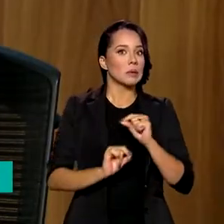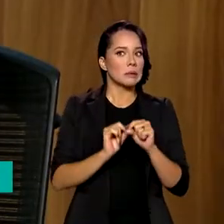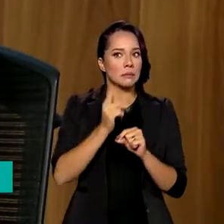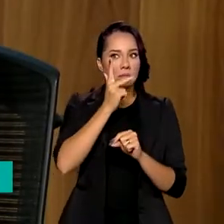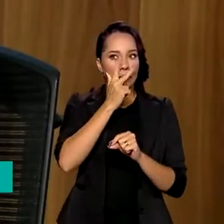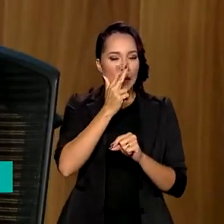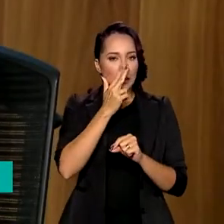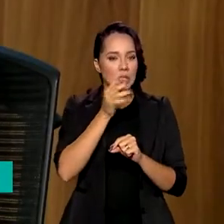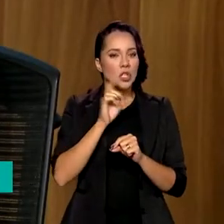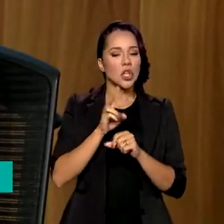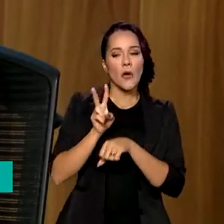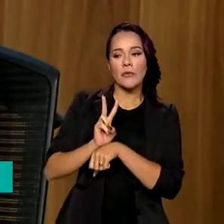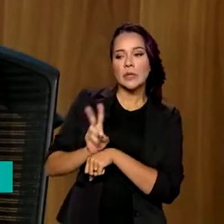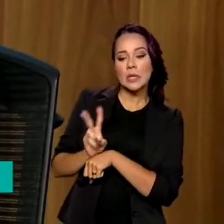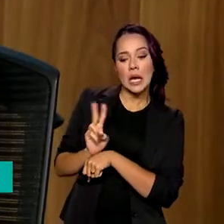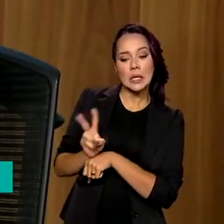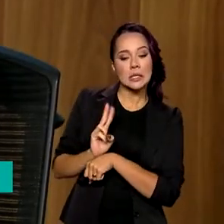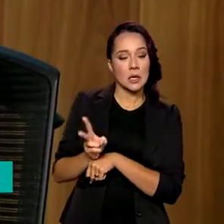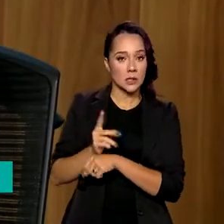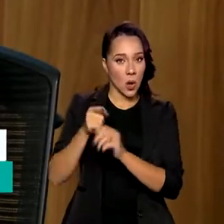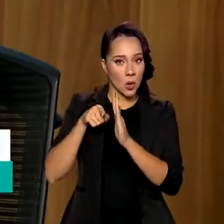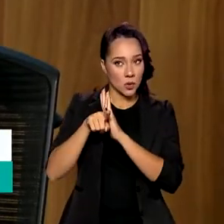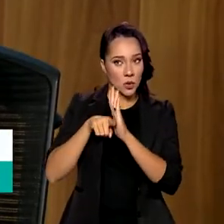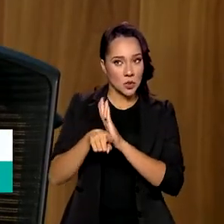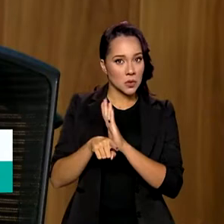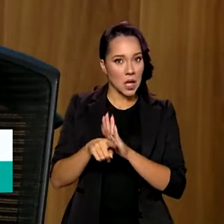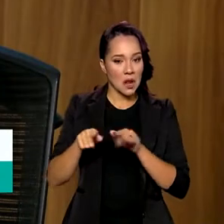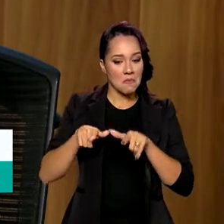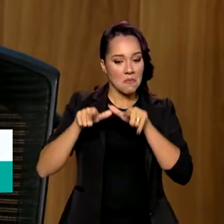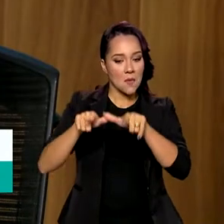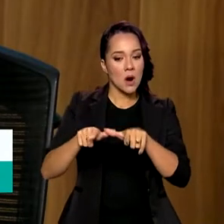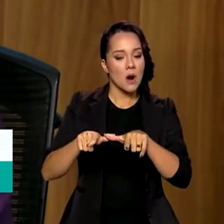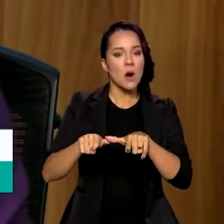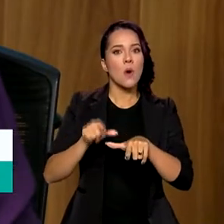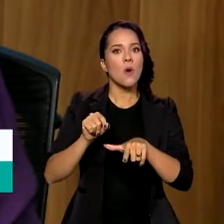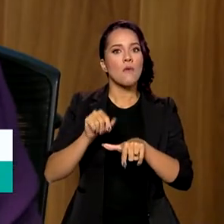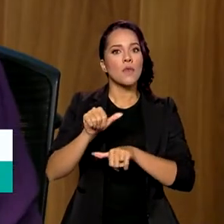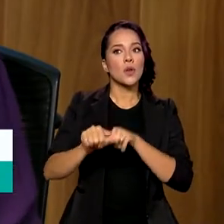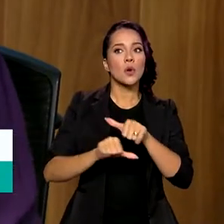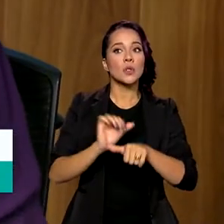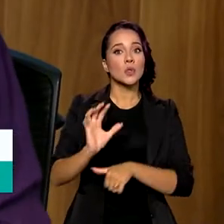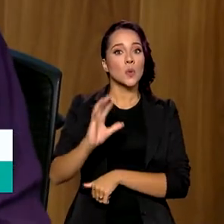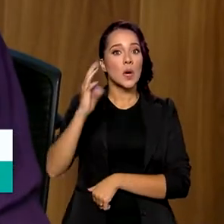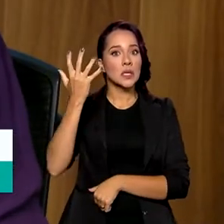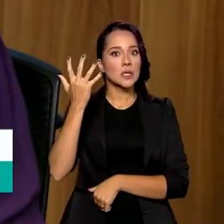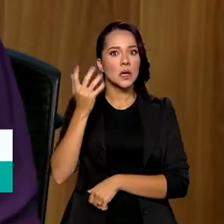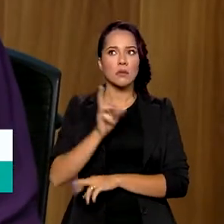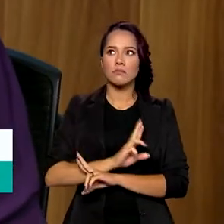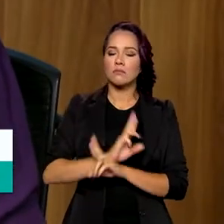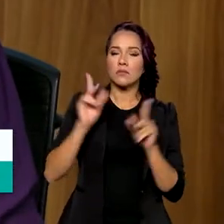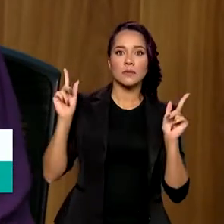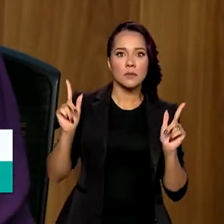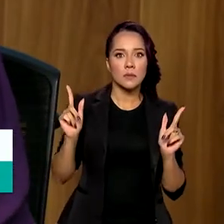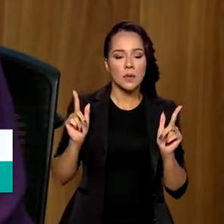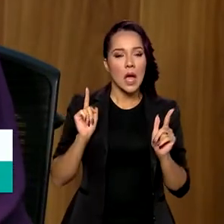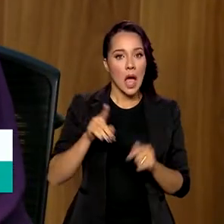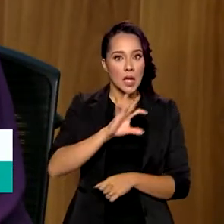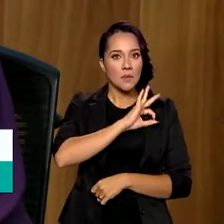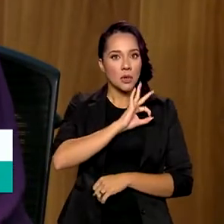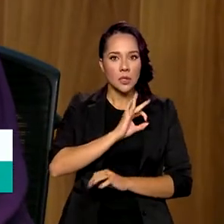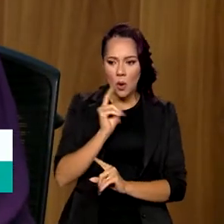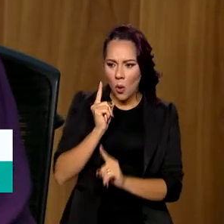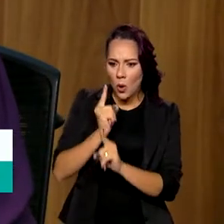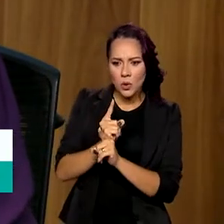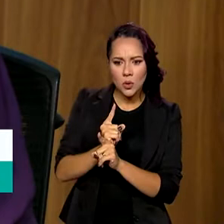parecia ser uma fiscalização no consultório sem licença para funcionar acabou virando uma situação inusitada é que os